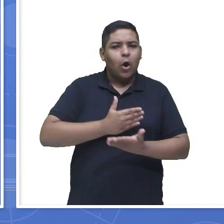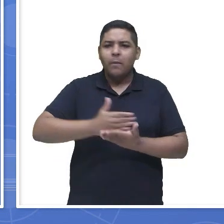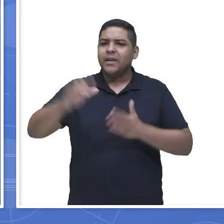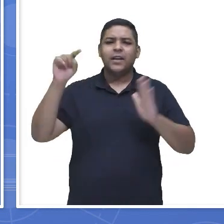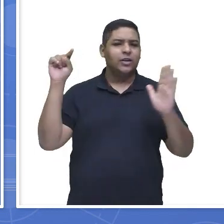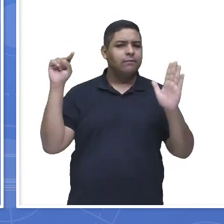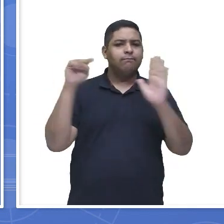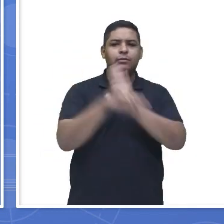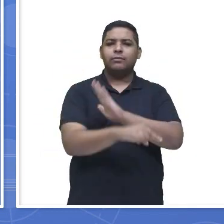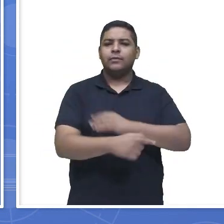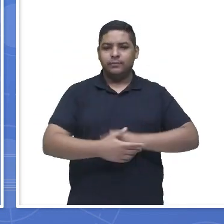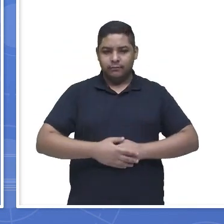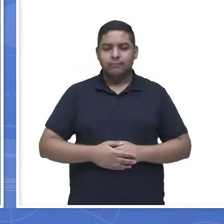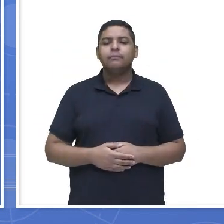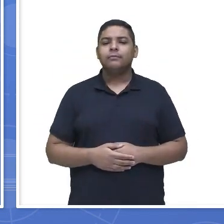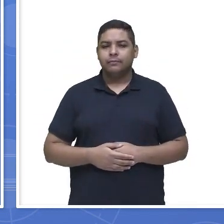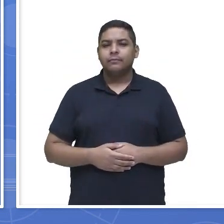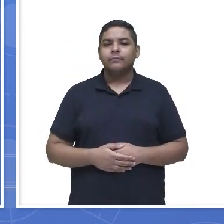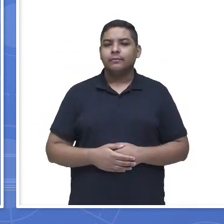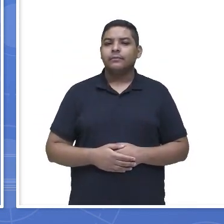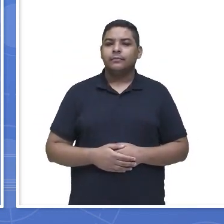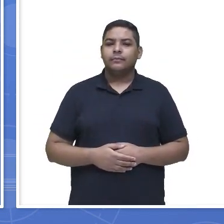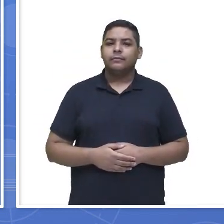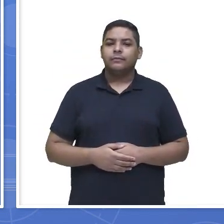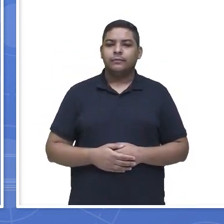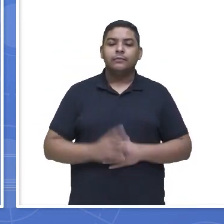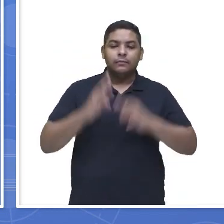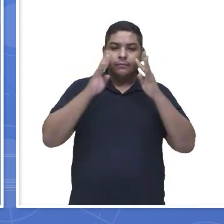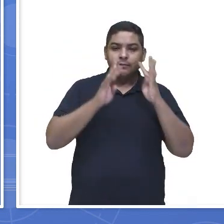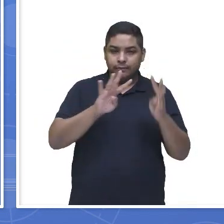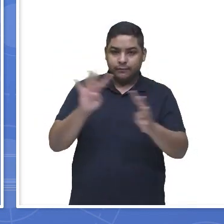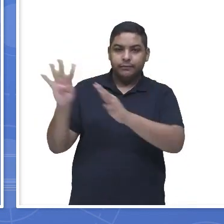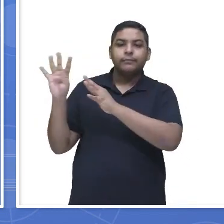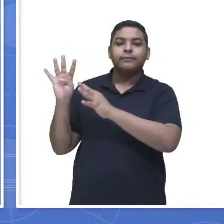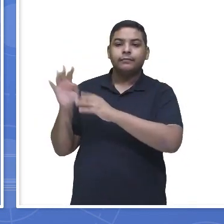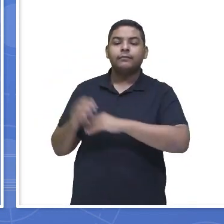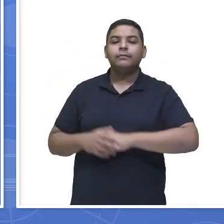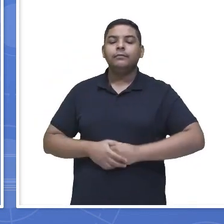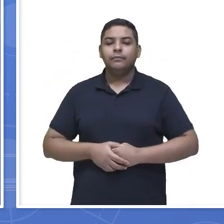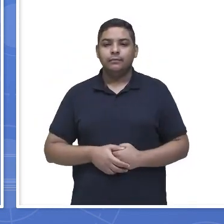segunda série aí. Vamos começar já chamando a atenção para vocês. Vejam só,